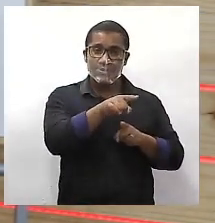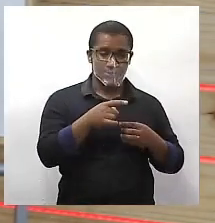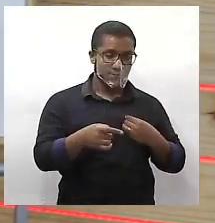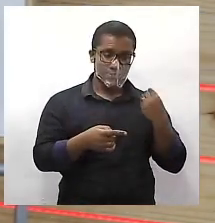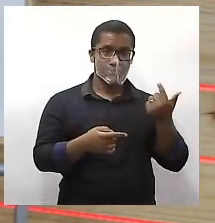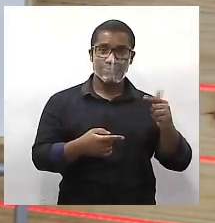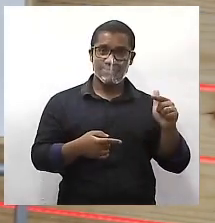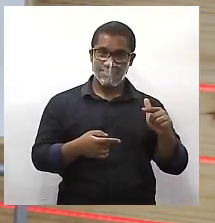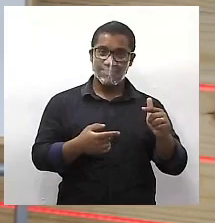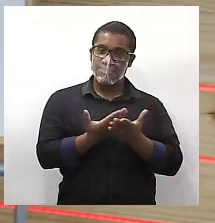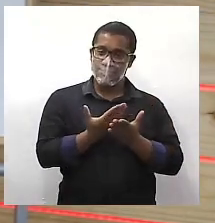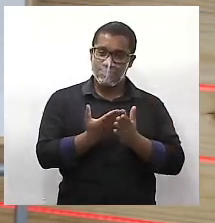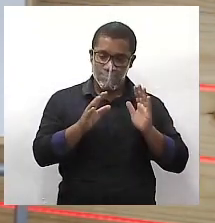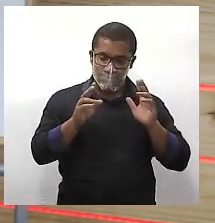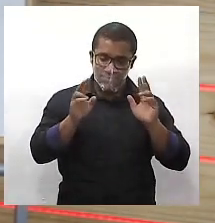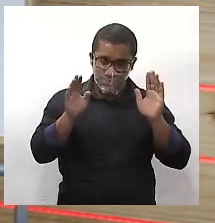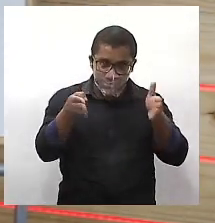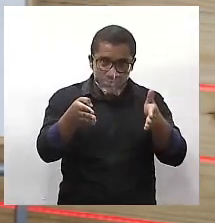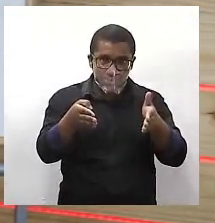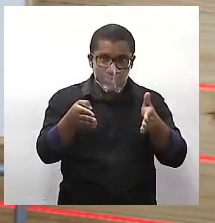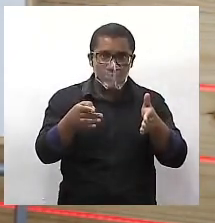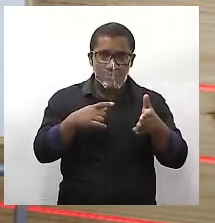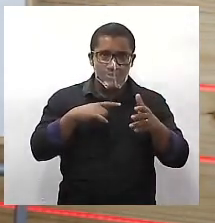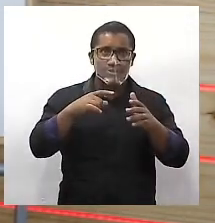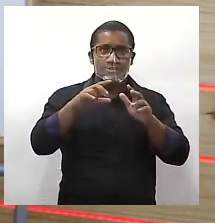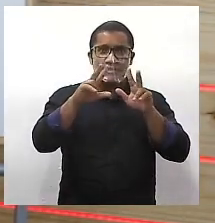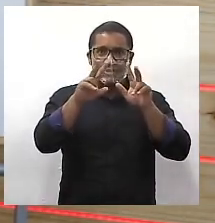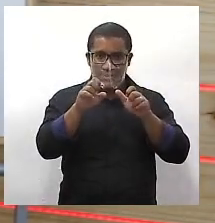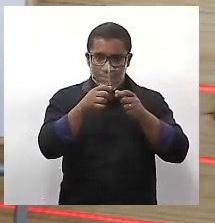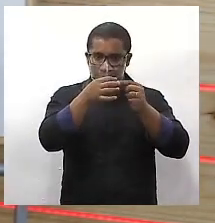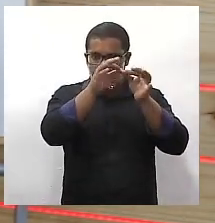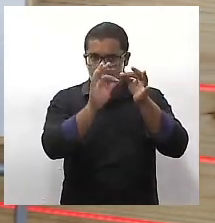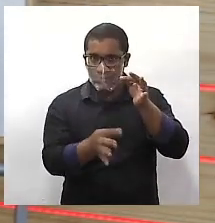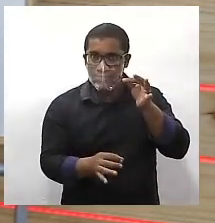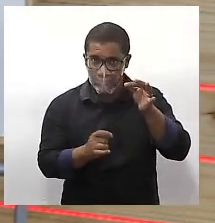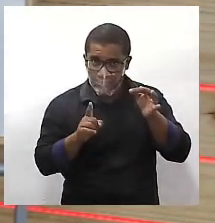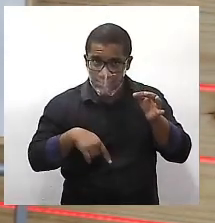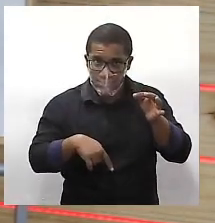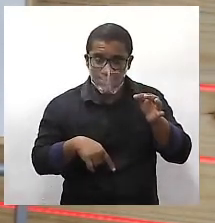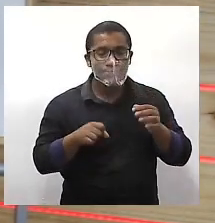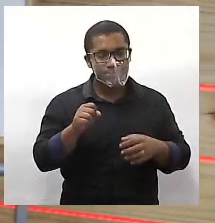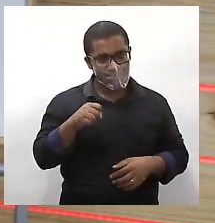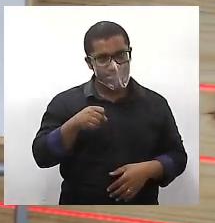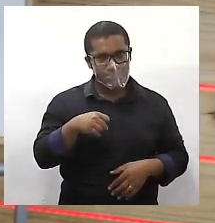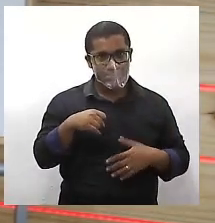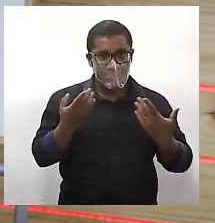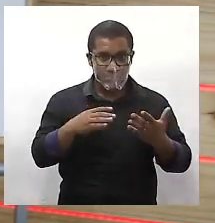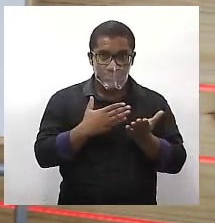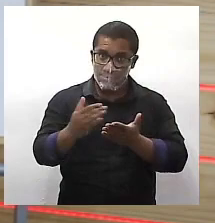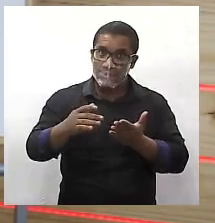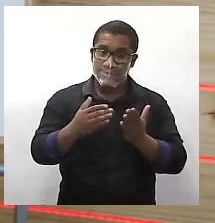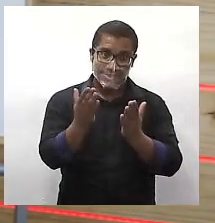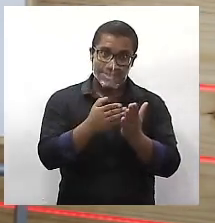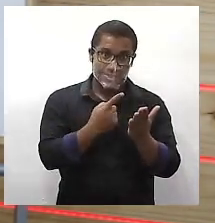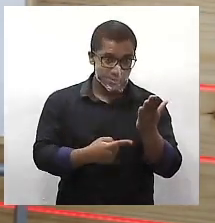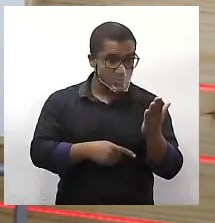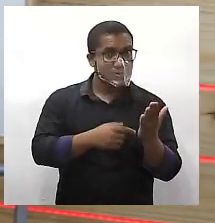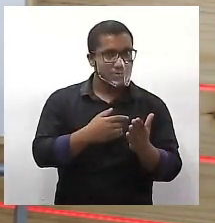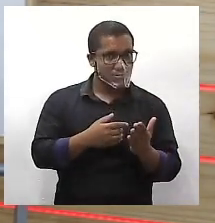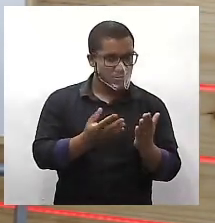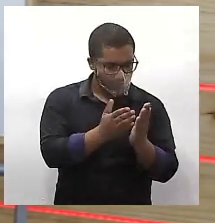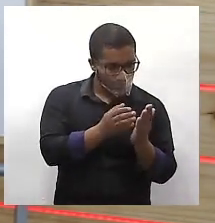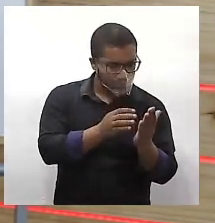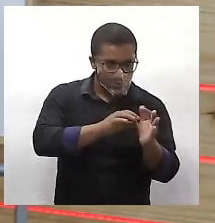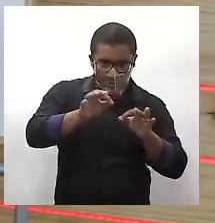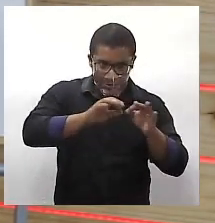o que acontece? Andrei, tem muita coisa para ver de ecologia? Tem. E pra gente começar, prepara o caderno, viu? Prepara o caderno